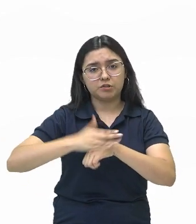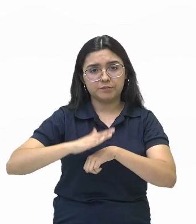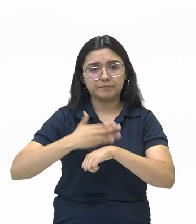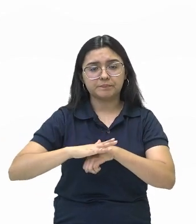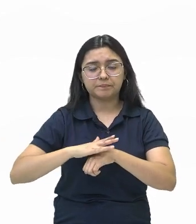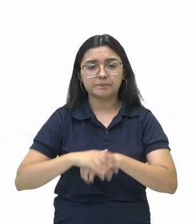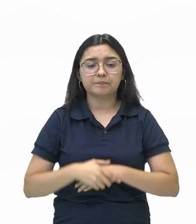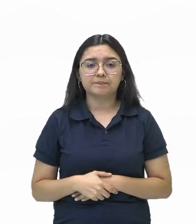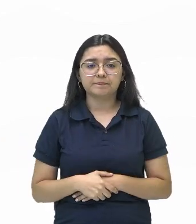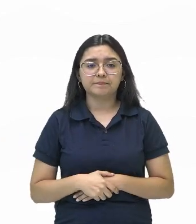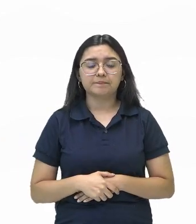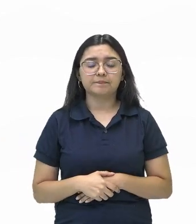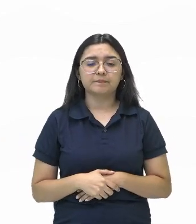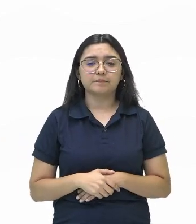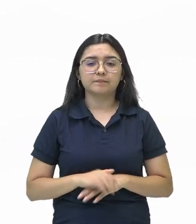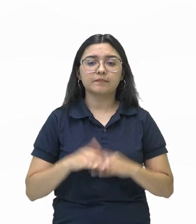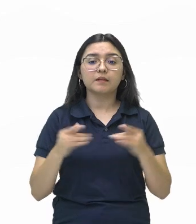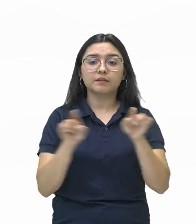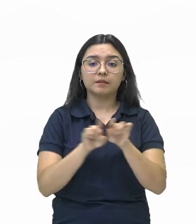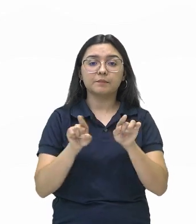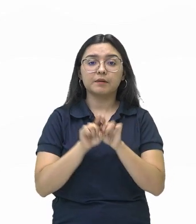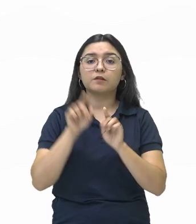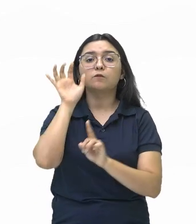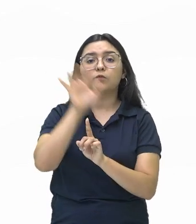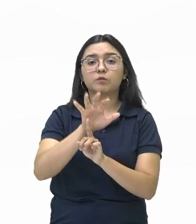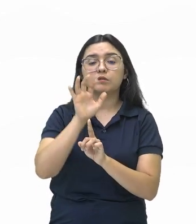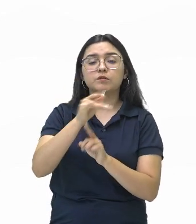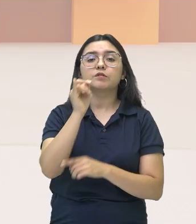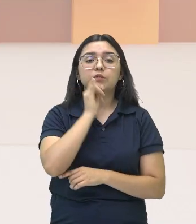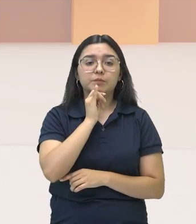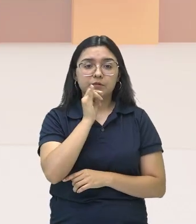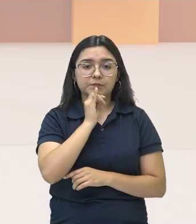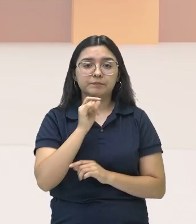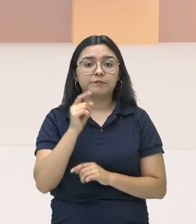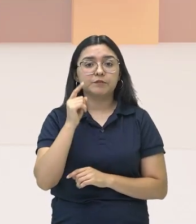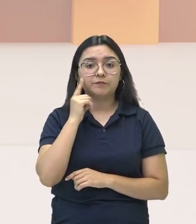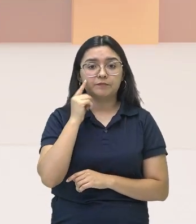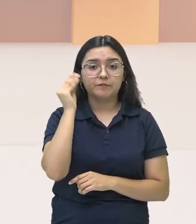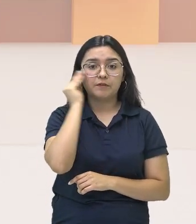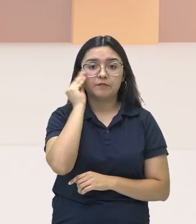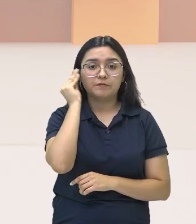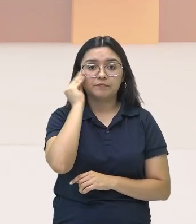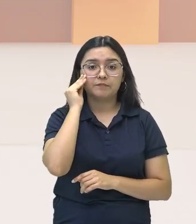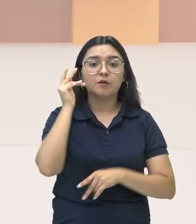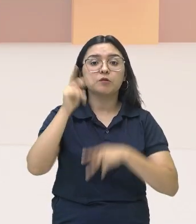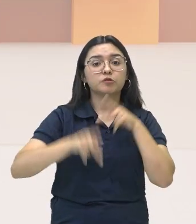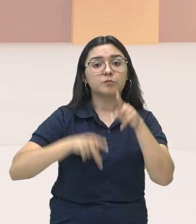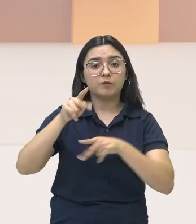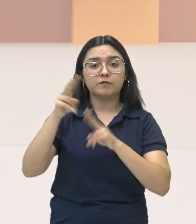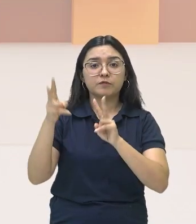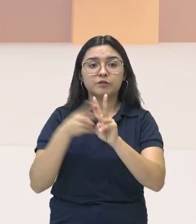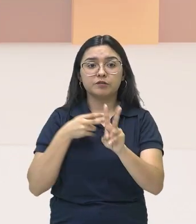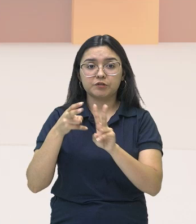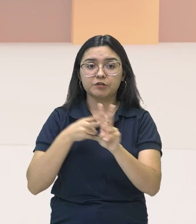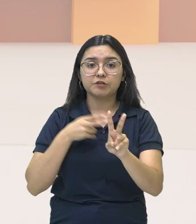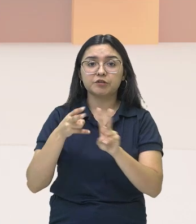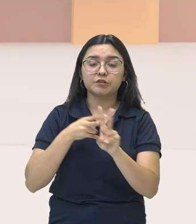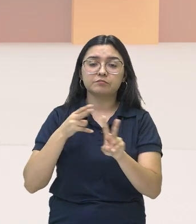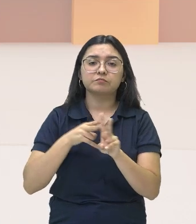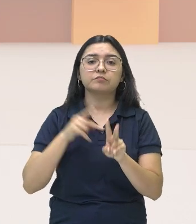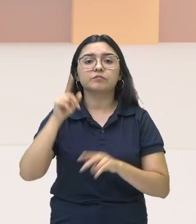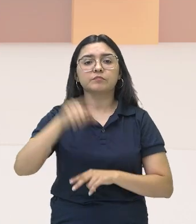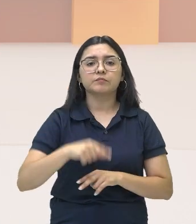laborais, tá? Elas influenciam. Nós vamos ver aqui, olha só, nós temos os povos indígenas, que são o quê?